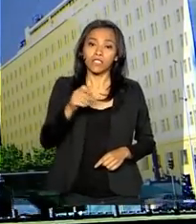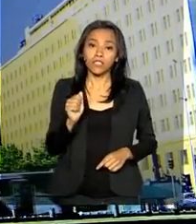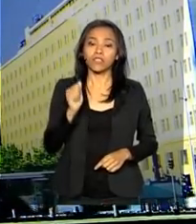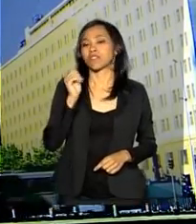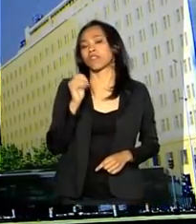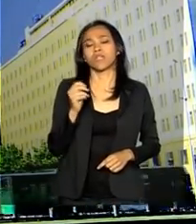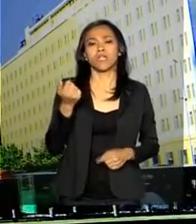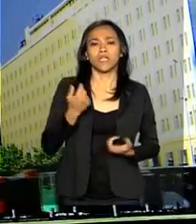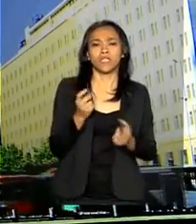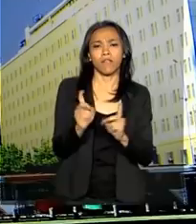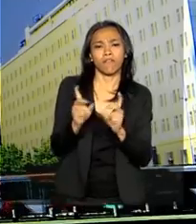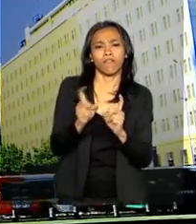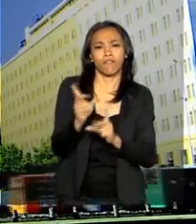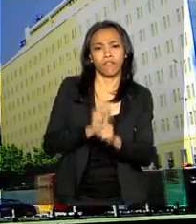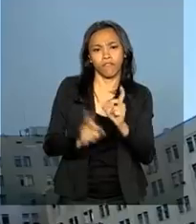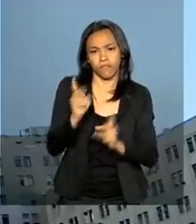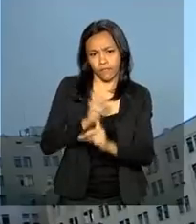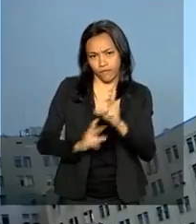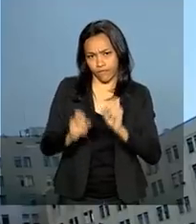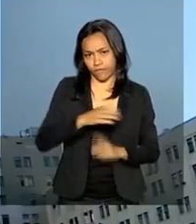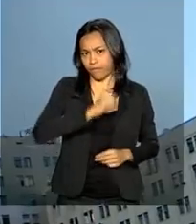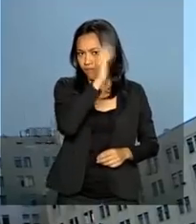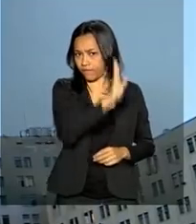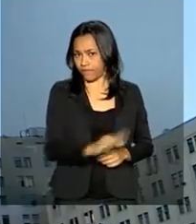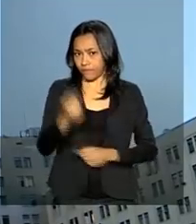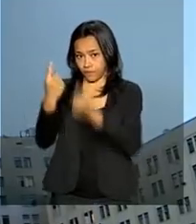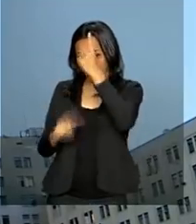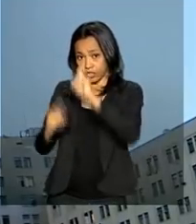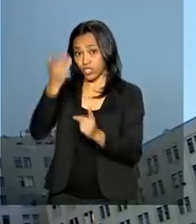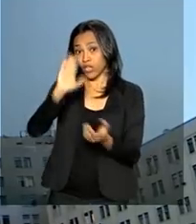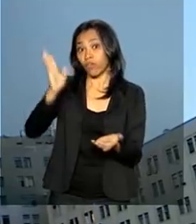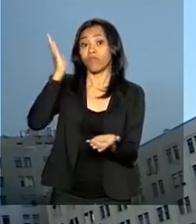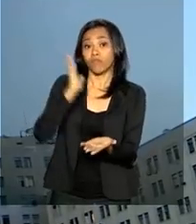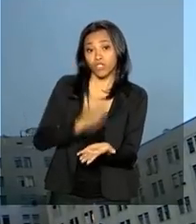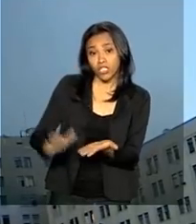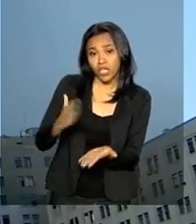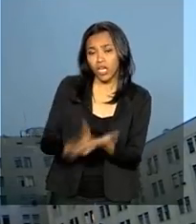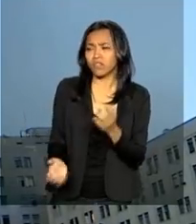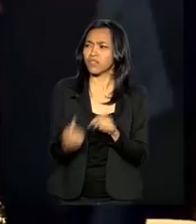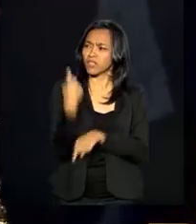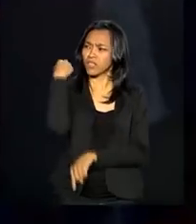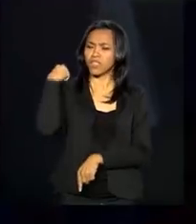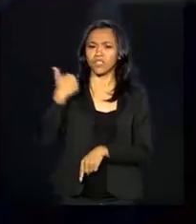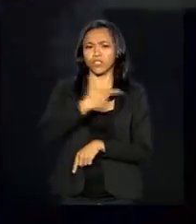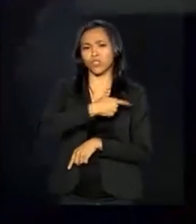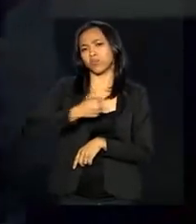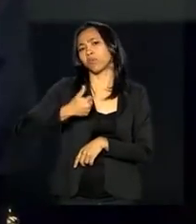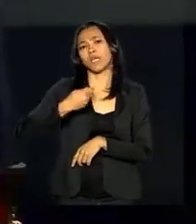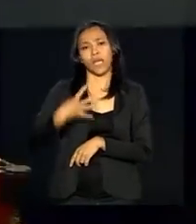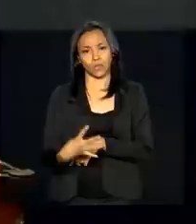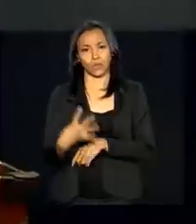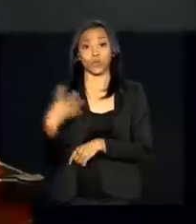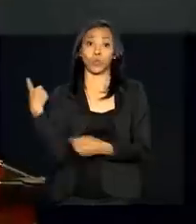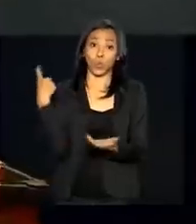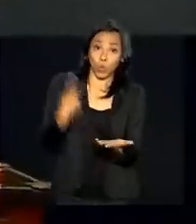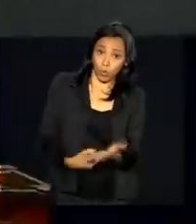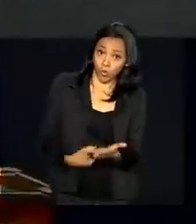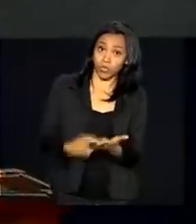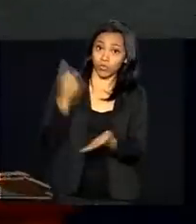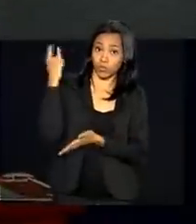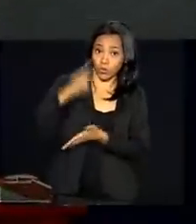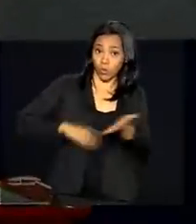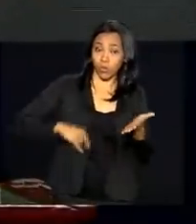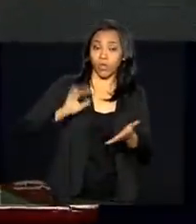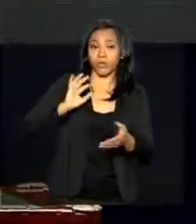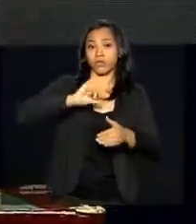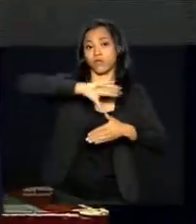eliminadas desde 2014 depois que entrou em vigor um acordo com o Mercosul agora o novo acordo Vai facilitar